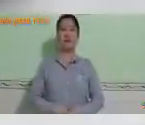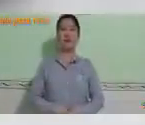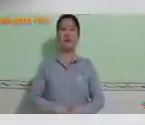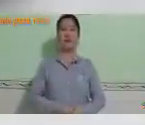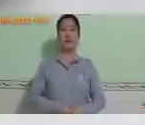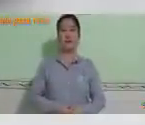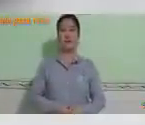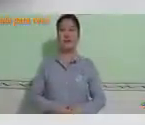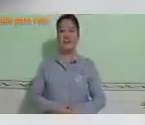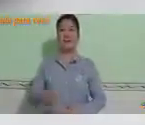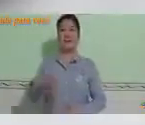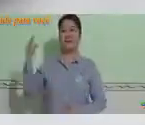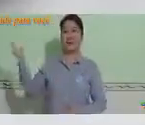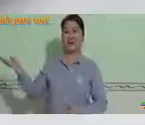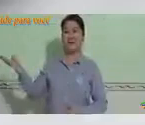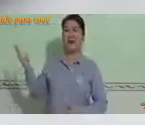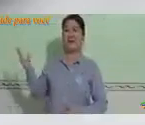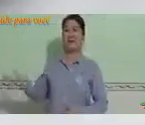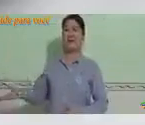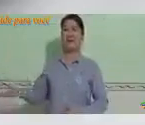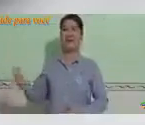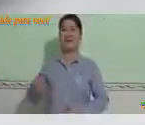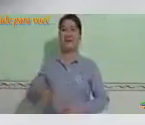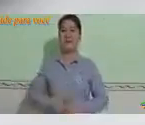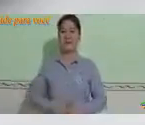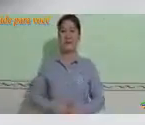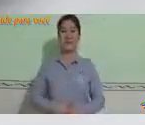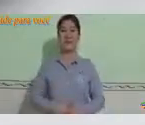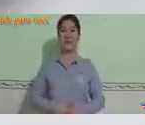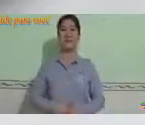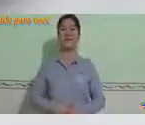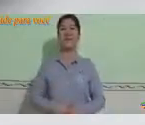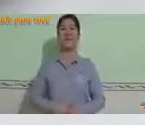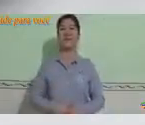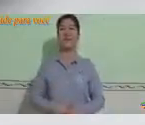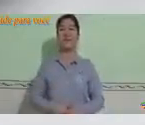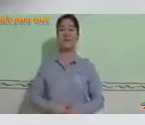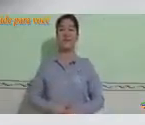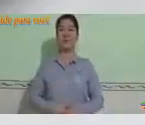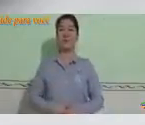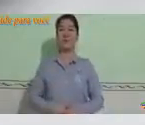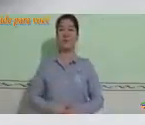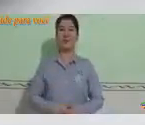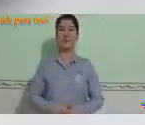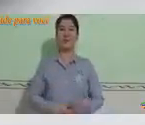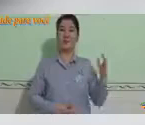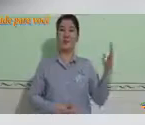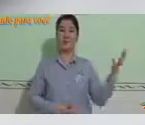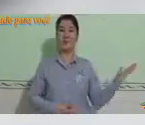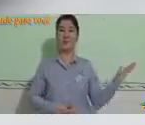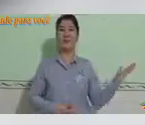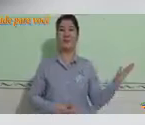COMPREVNIR para prevenir o bicho geográfico, deve-se evitar andar descalço em locais que tenha cães e gatos, e recolher